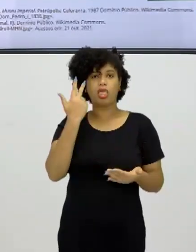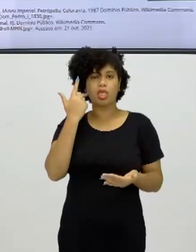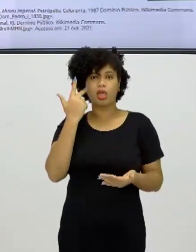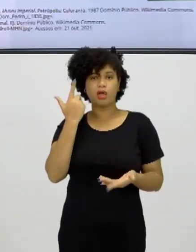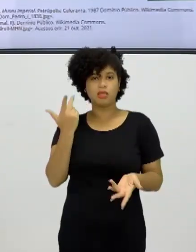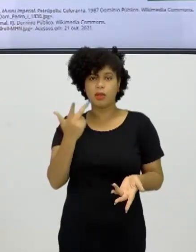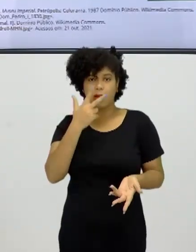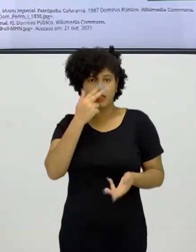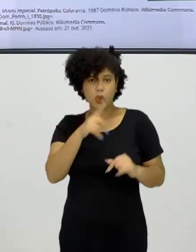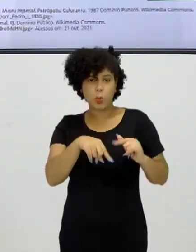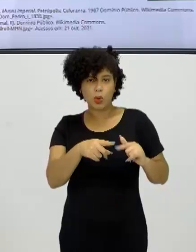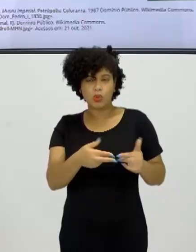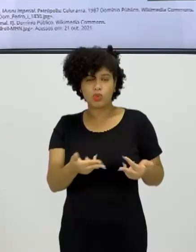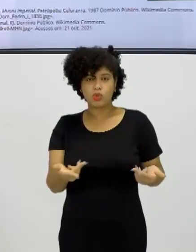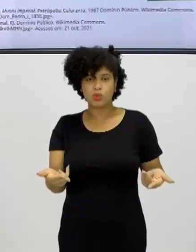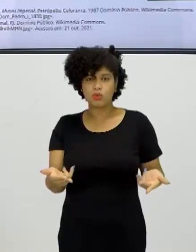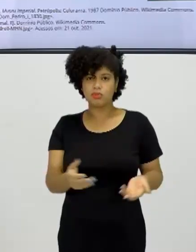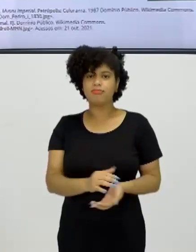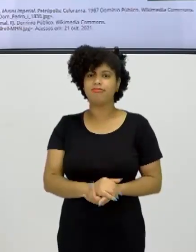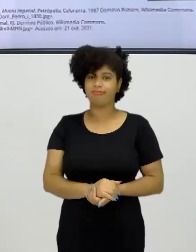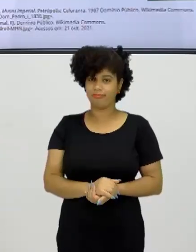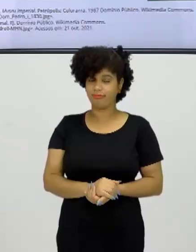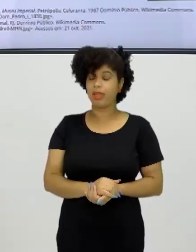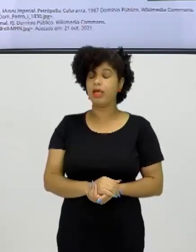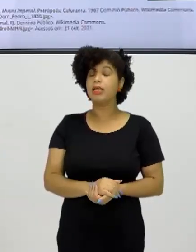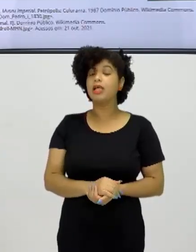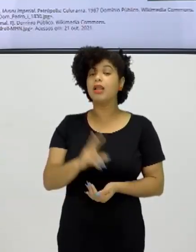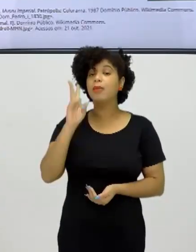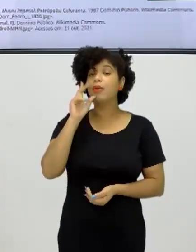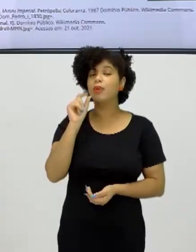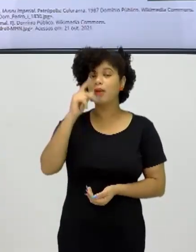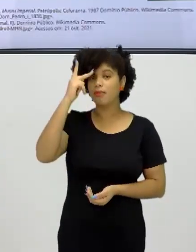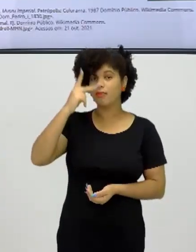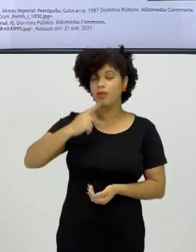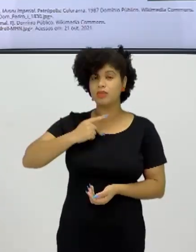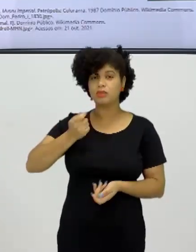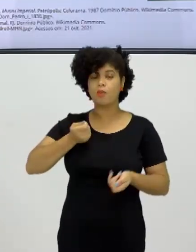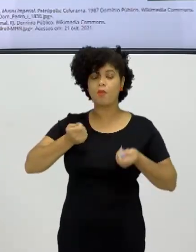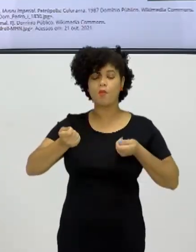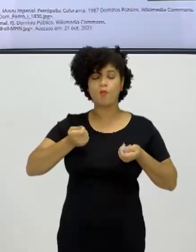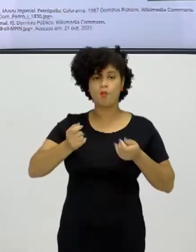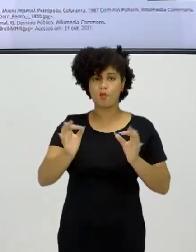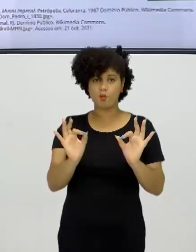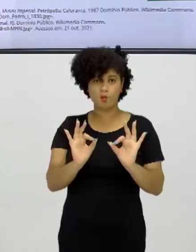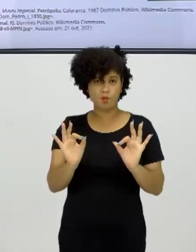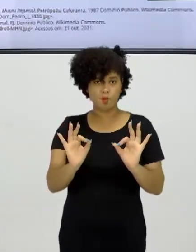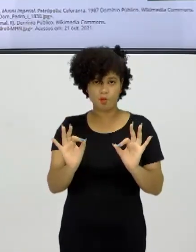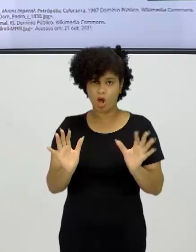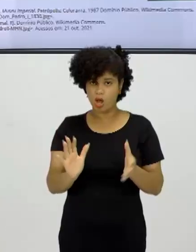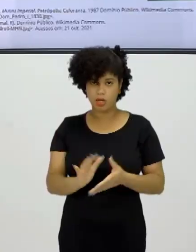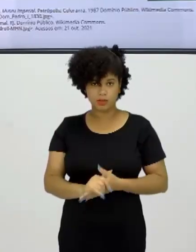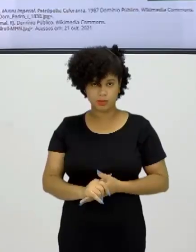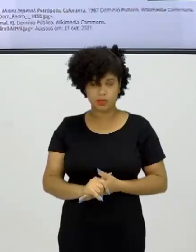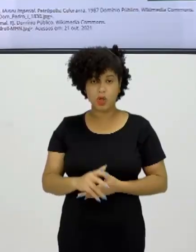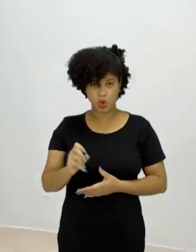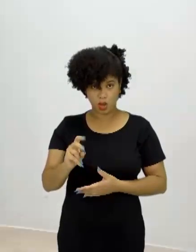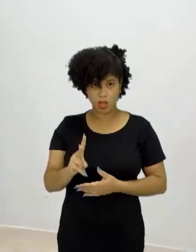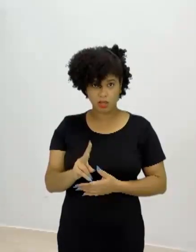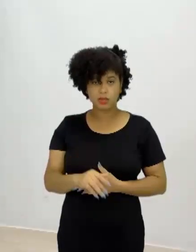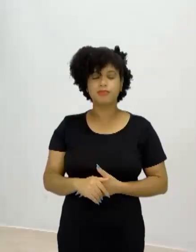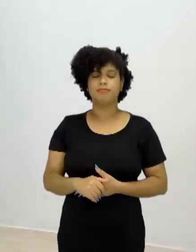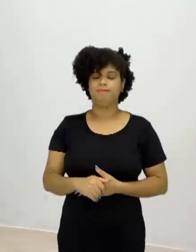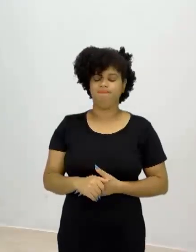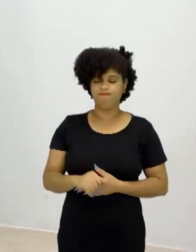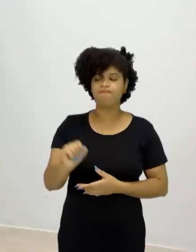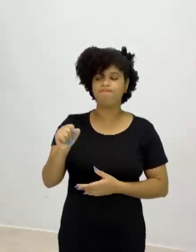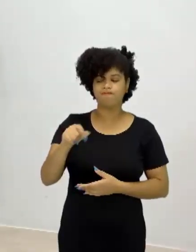qualquer produto, lembrando que ela não tinha posse sobre si mesma, nem sobre o próprio corpo. Respondi, Giba? Respondeu, é isso